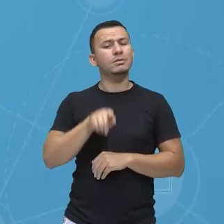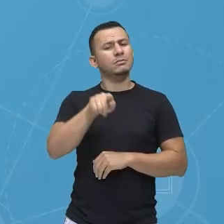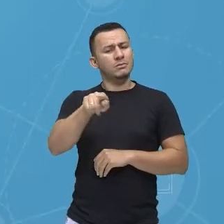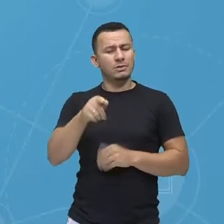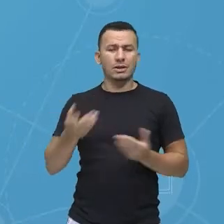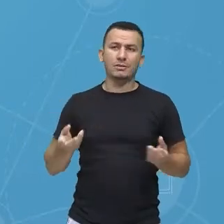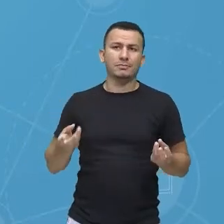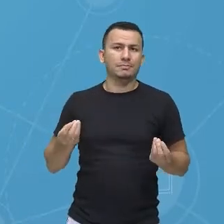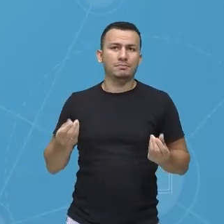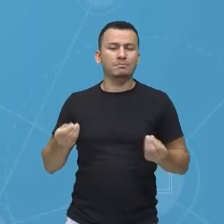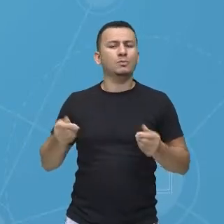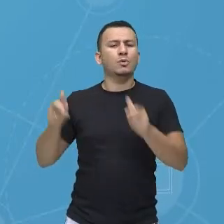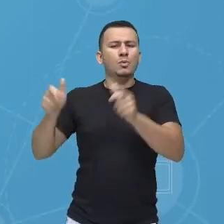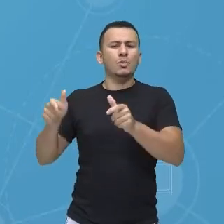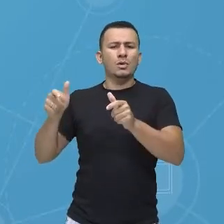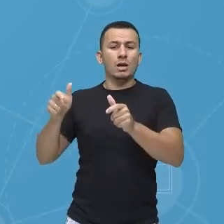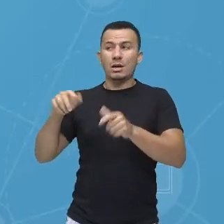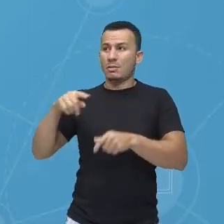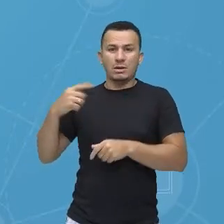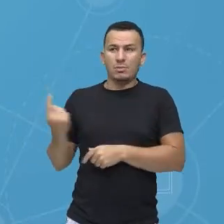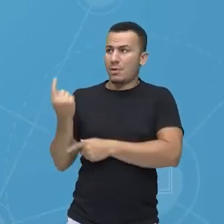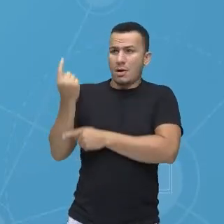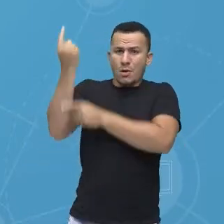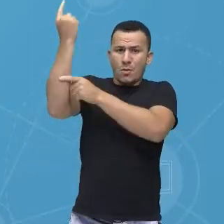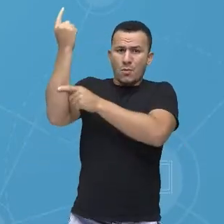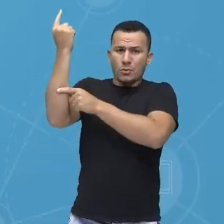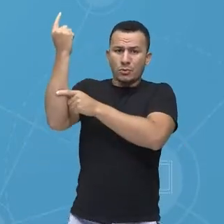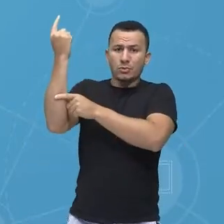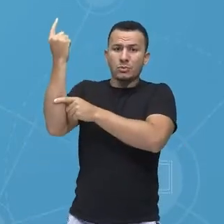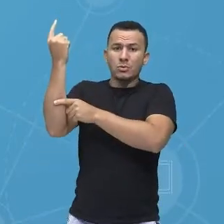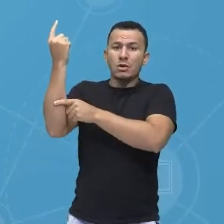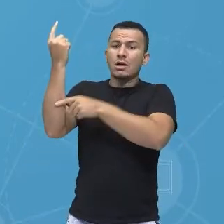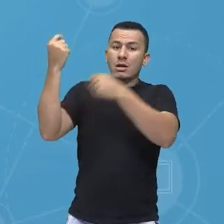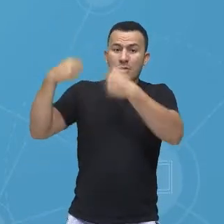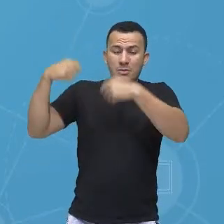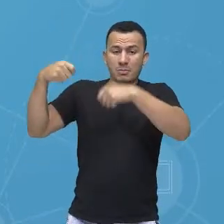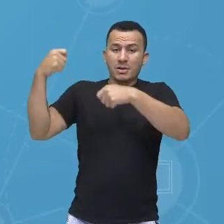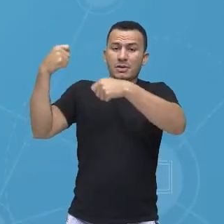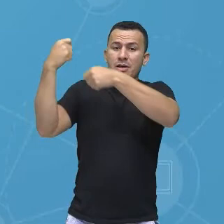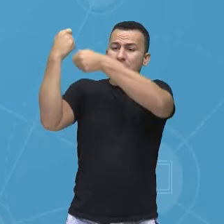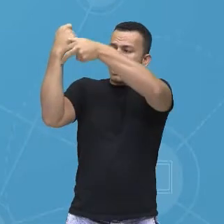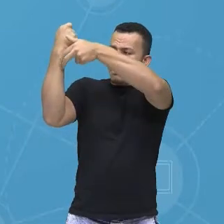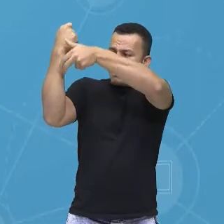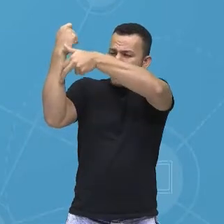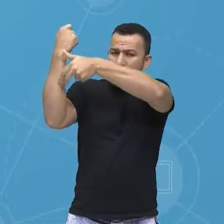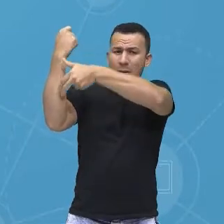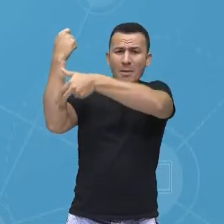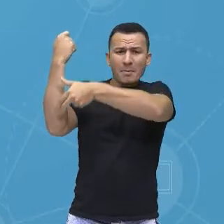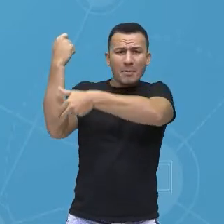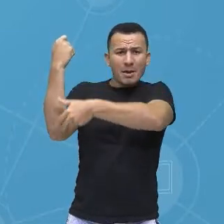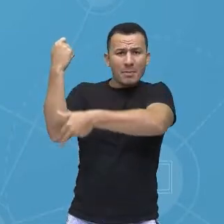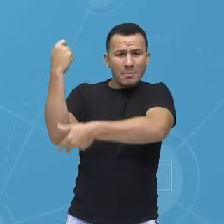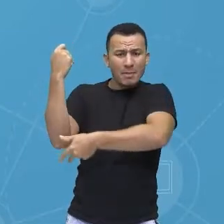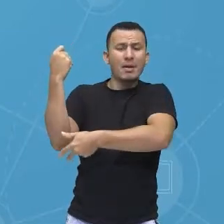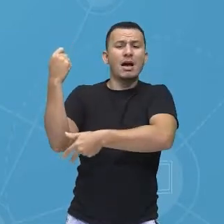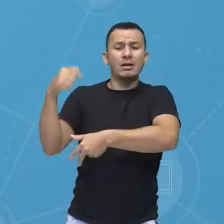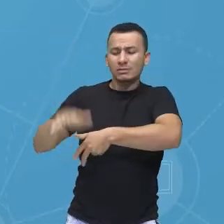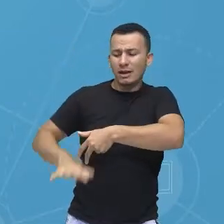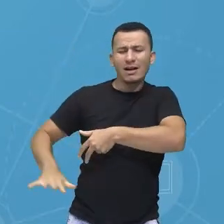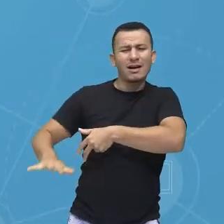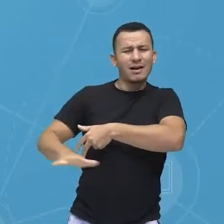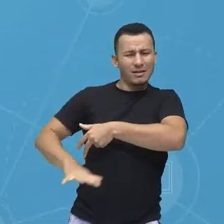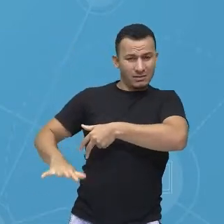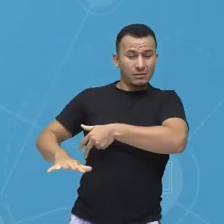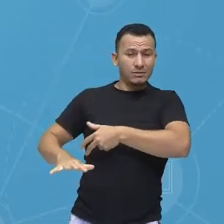está num lugar alto, né, e você tem que descer até a parte mais